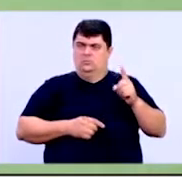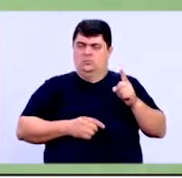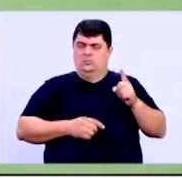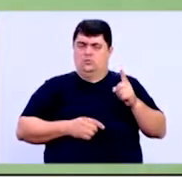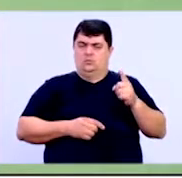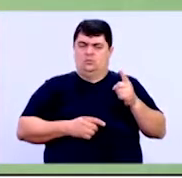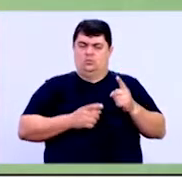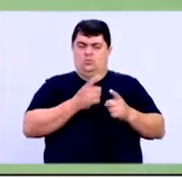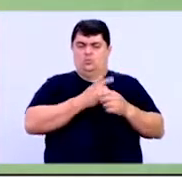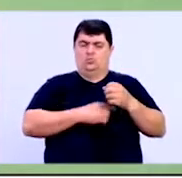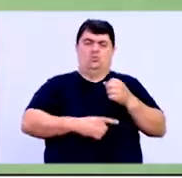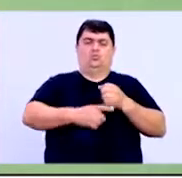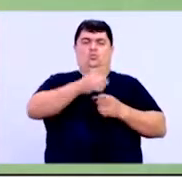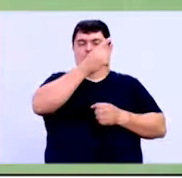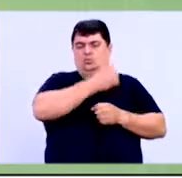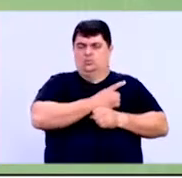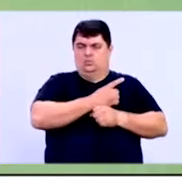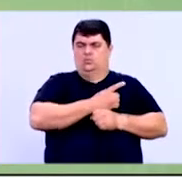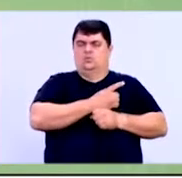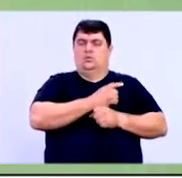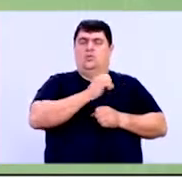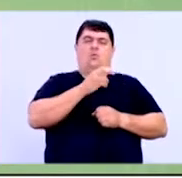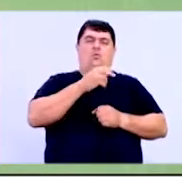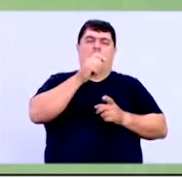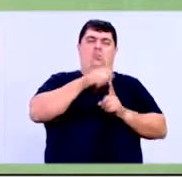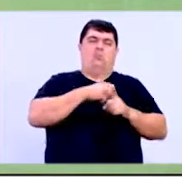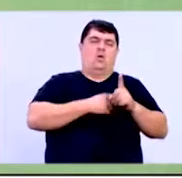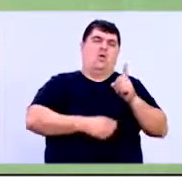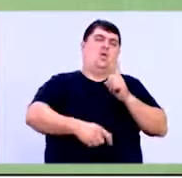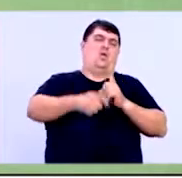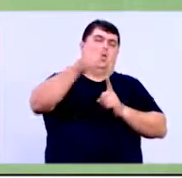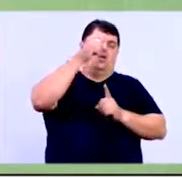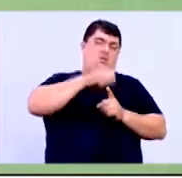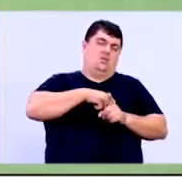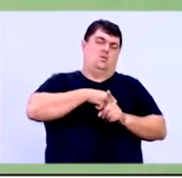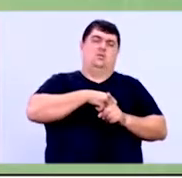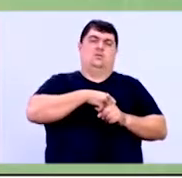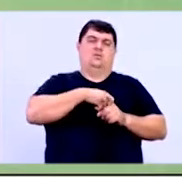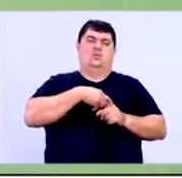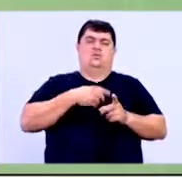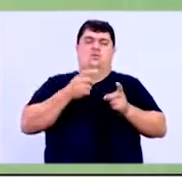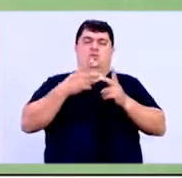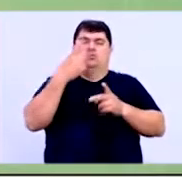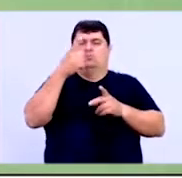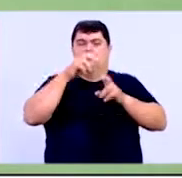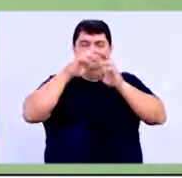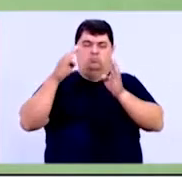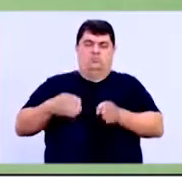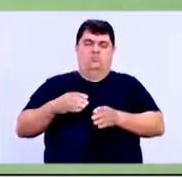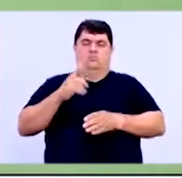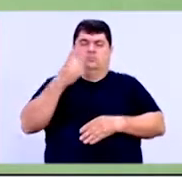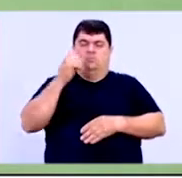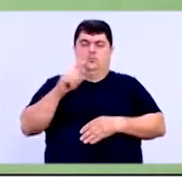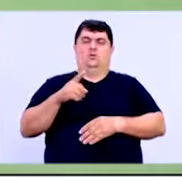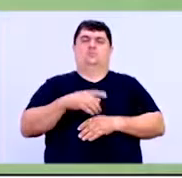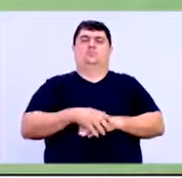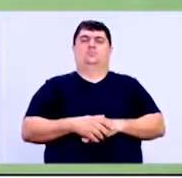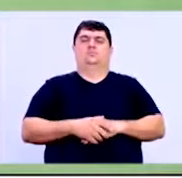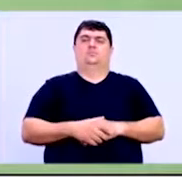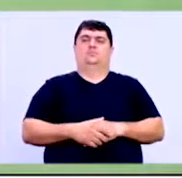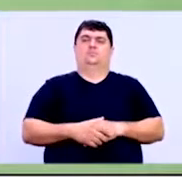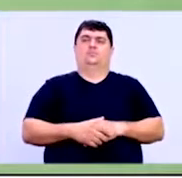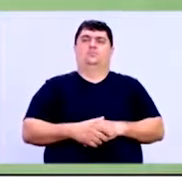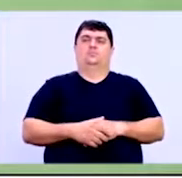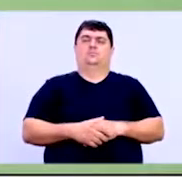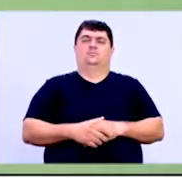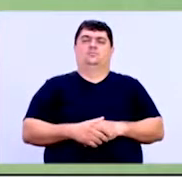anterior ou do mês passado que eu fiz uma venda. Eu vendi um computador por R$ 1.000.